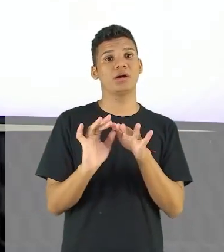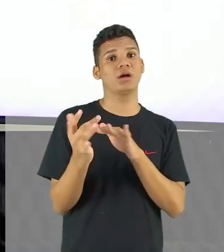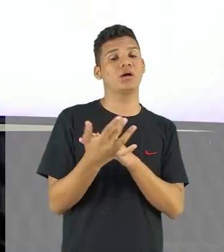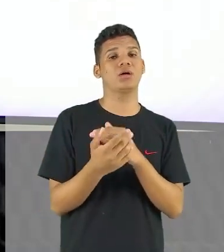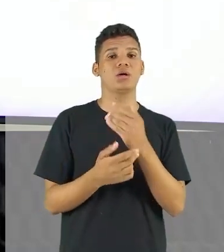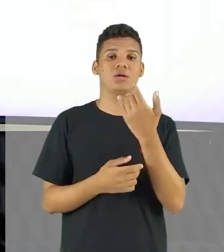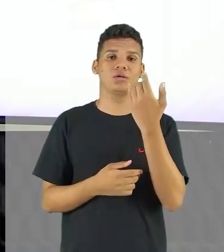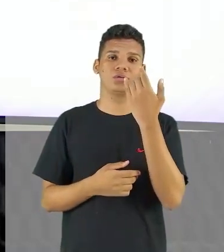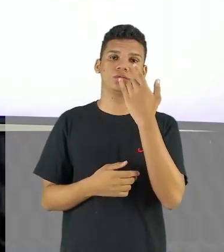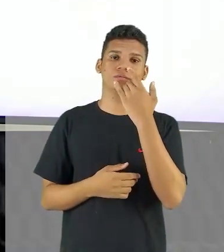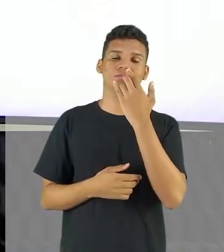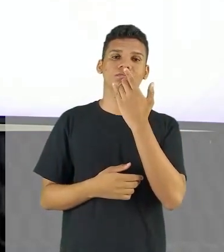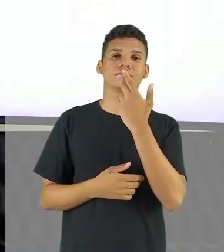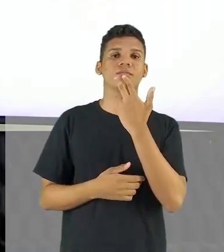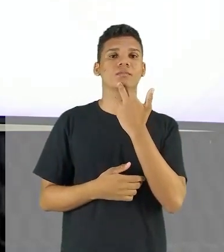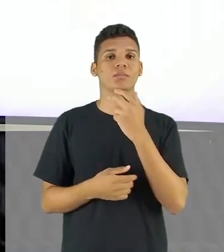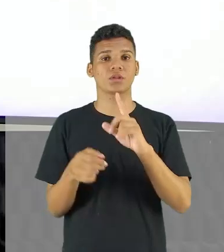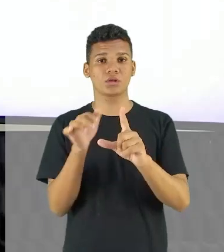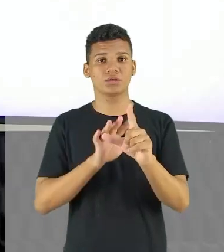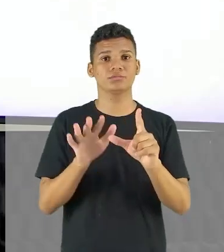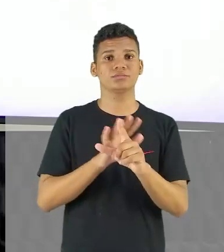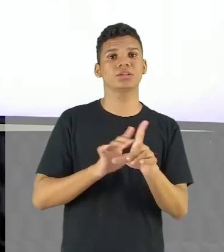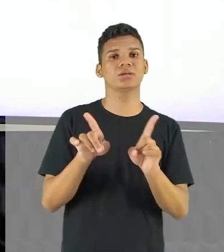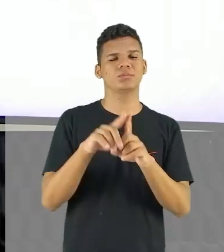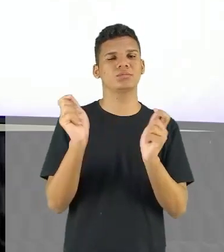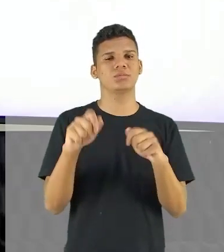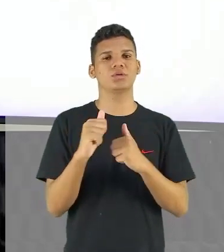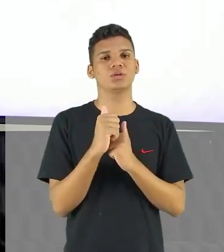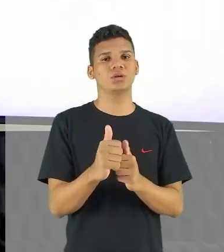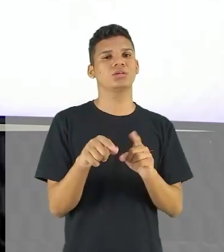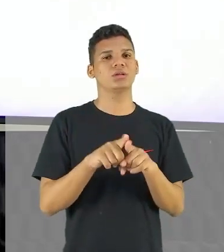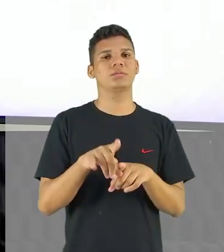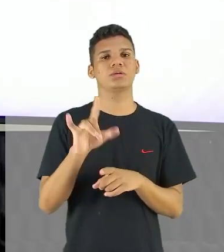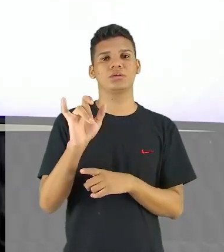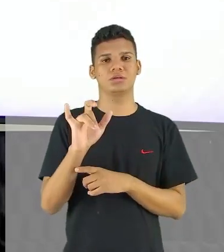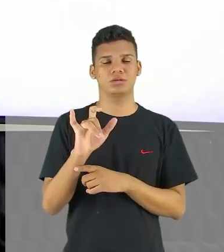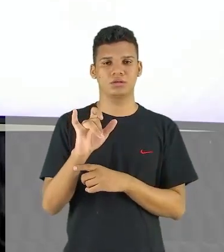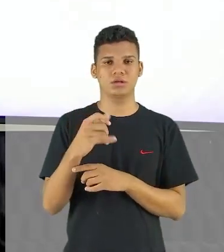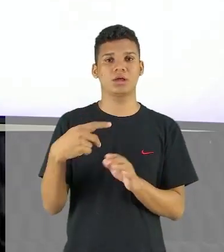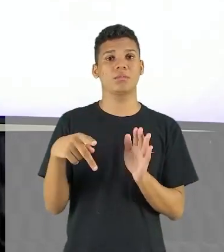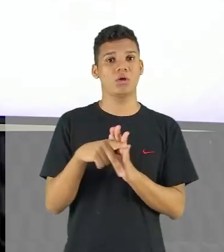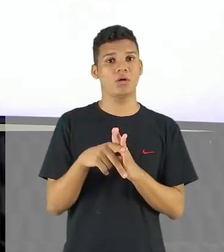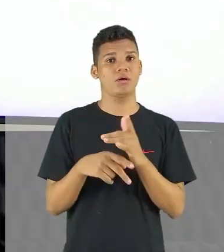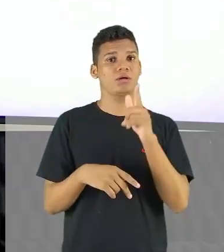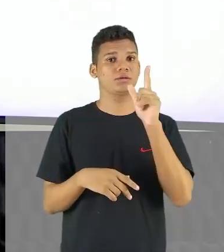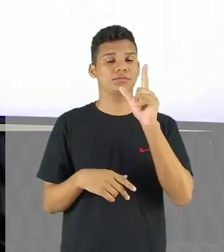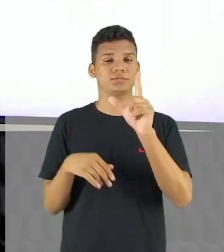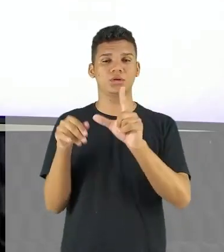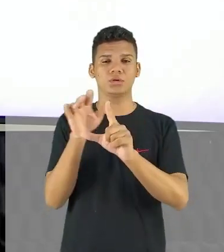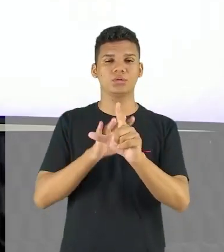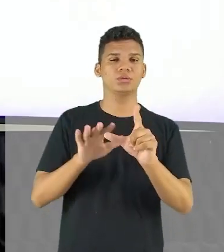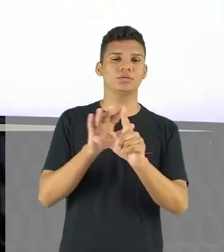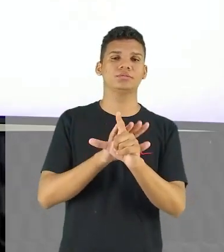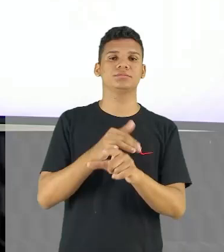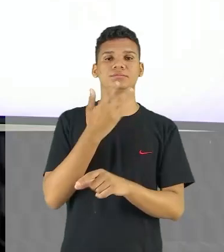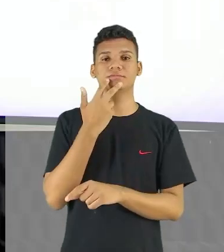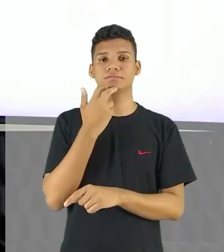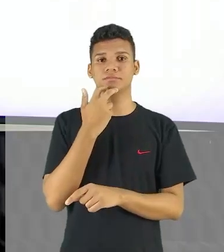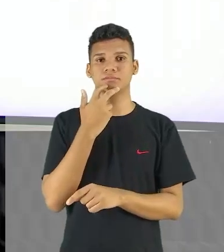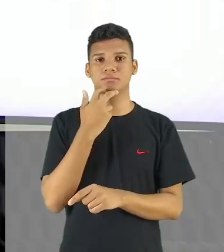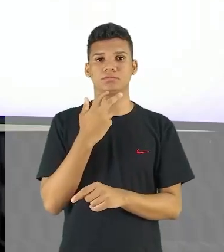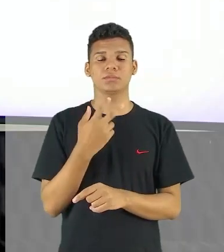Dias, siga-nos na rede social Instagram, @plataforma Gonçalves